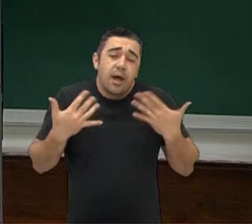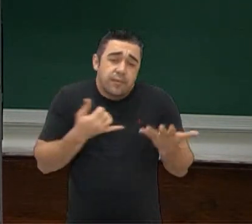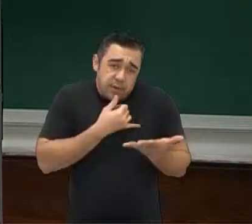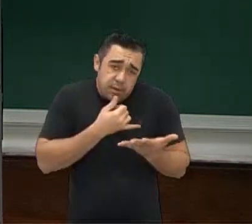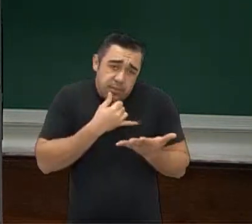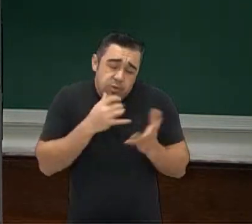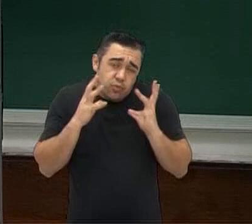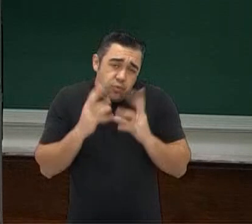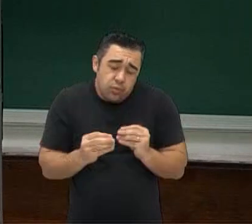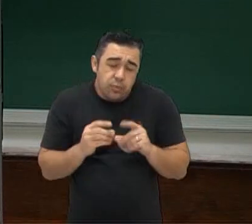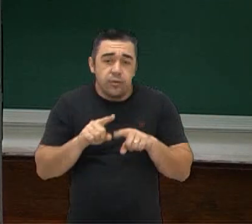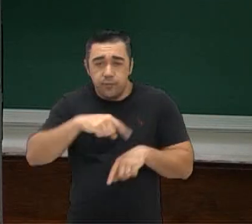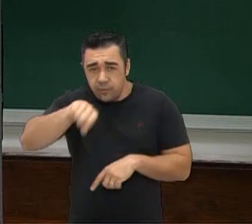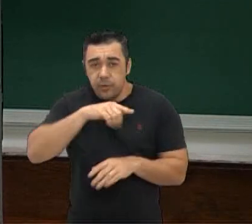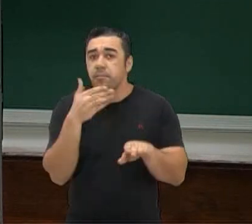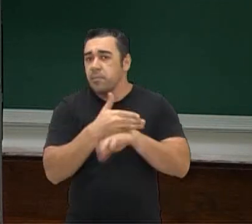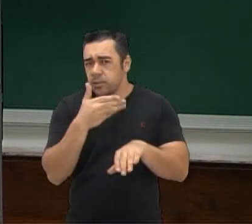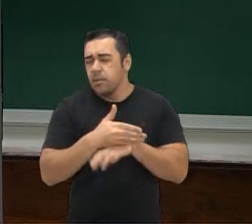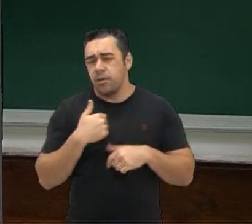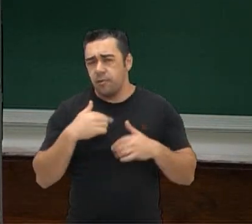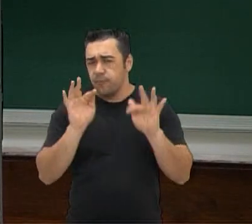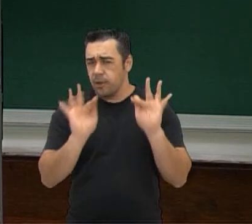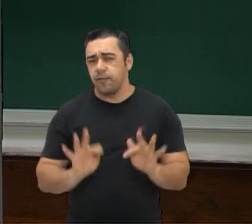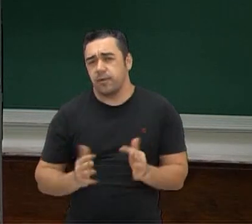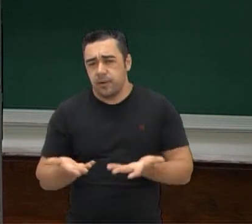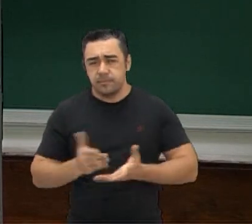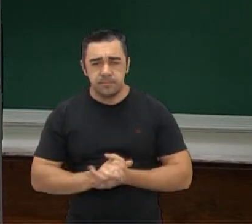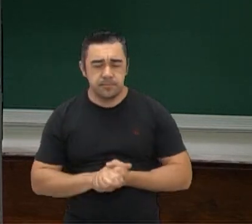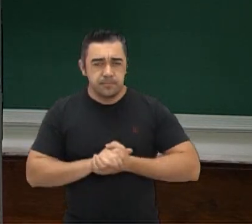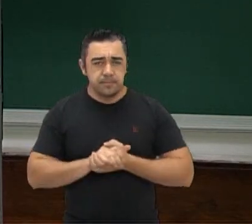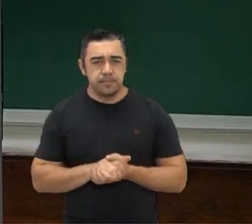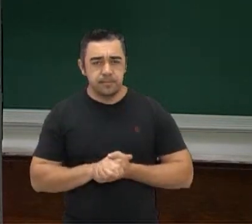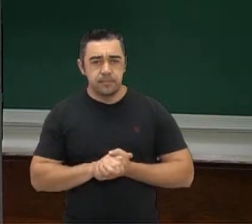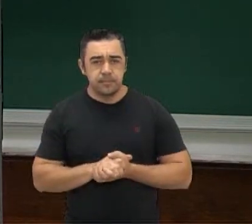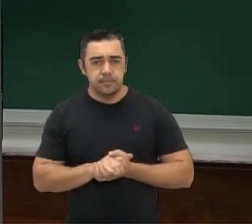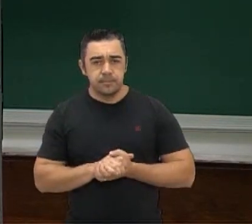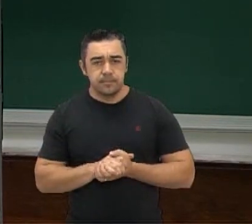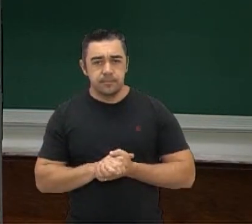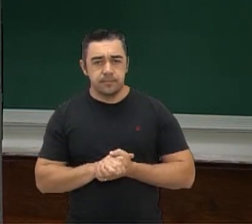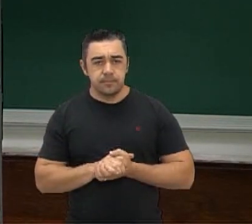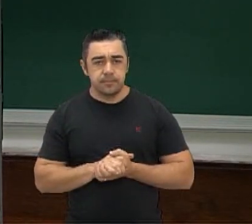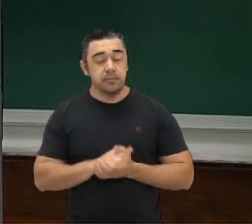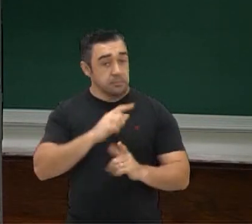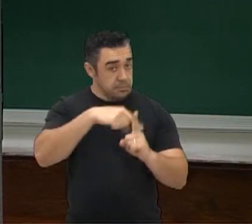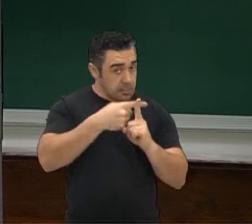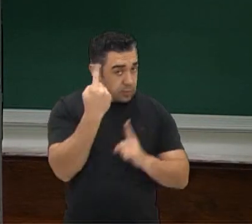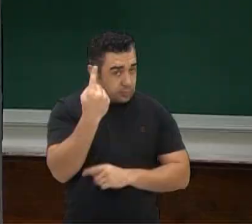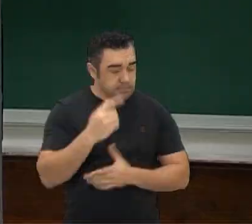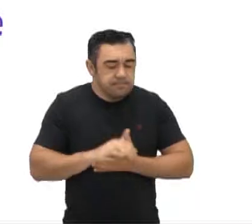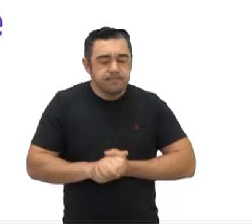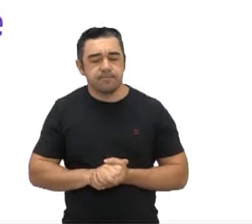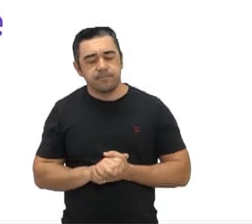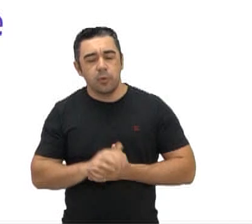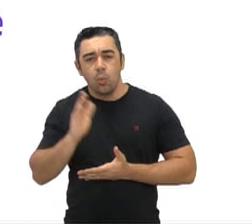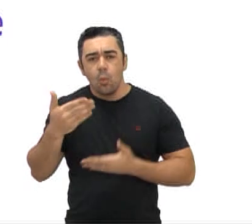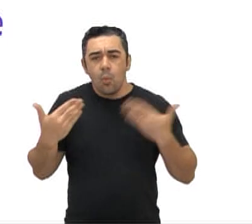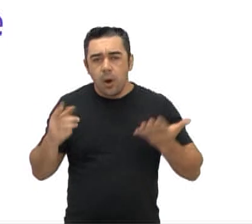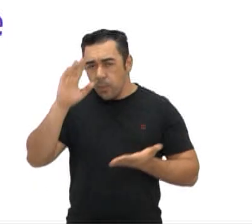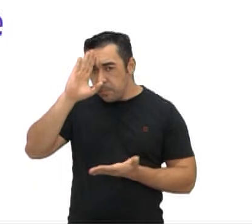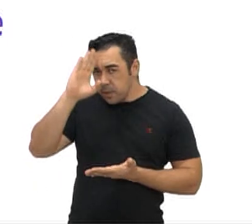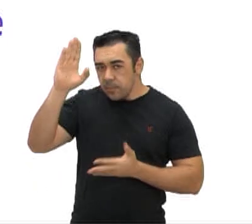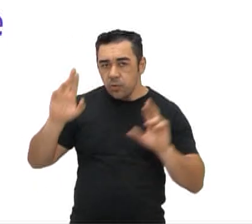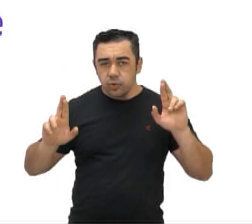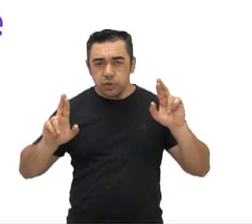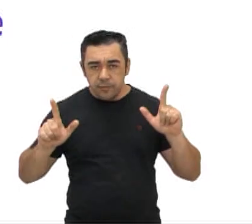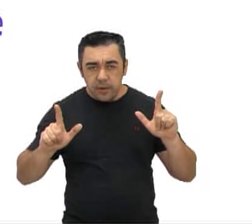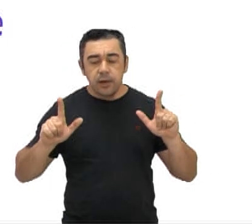vocês participaram muito na aula ao vivo, fiquei muito feliz, tá? Vamos lá, gente. Mais uma participação aqui, ó. Qual a principal diferença